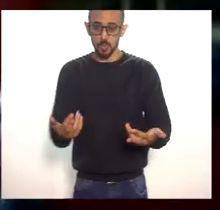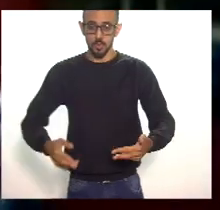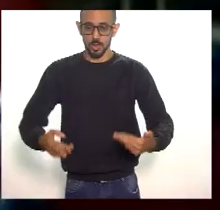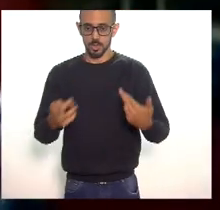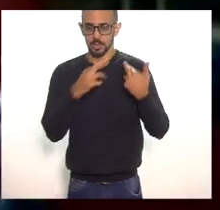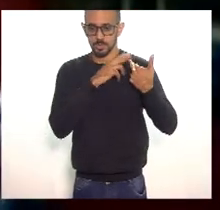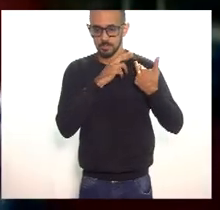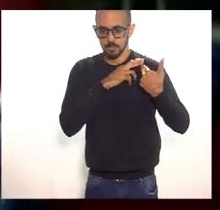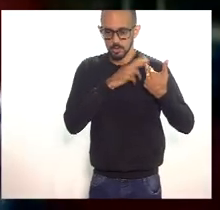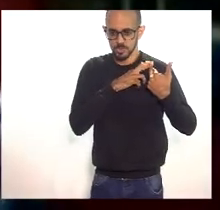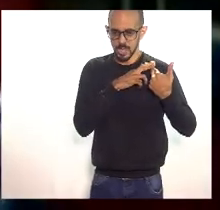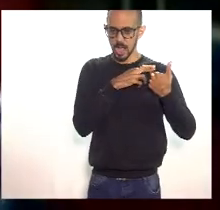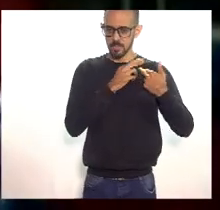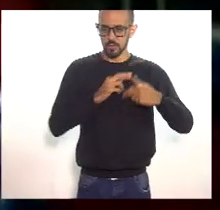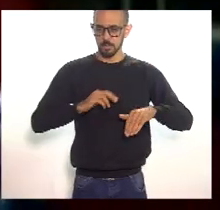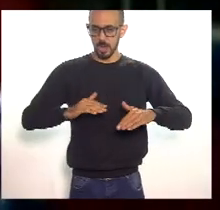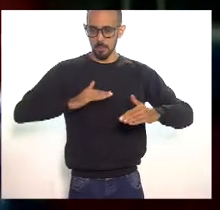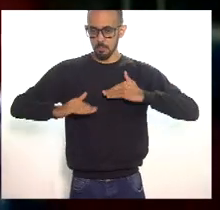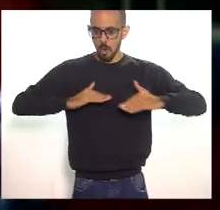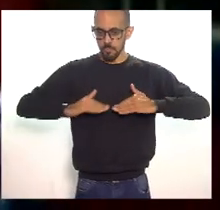urbana ou a mobilidade